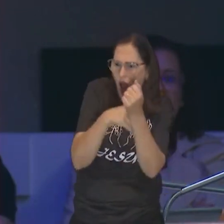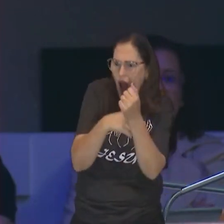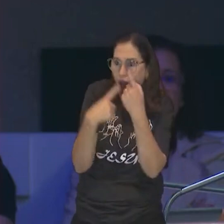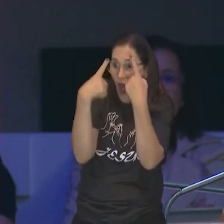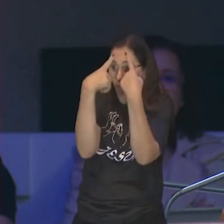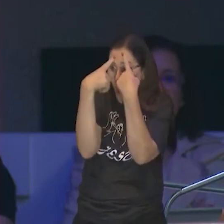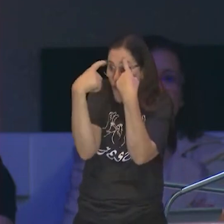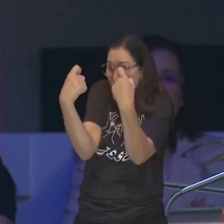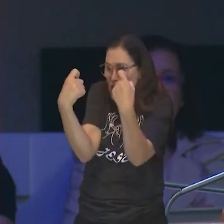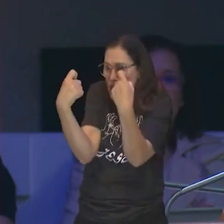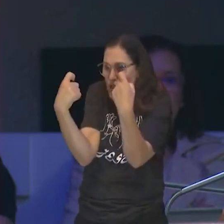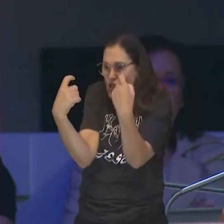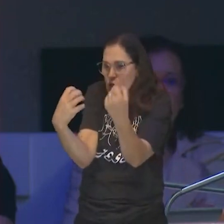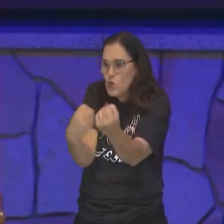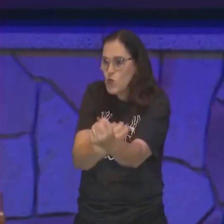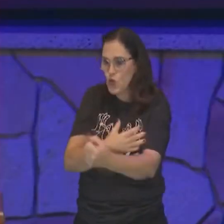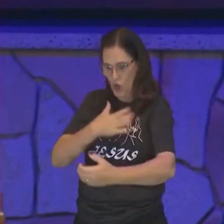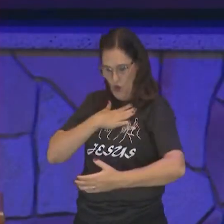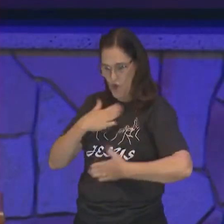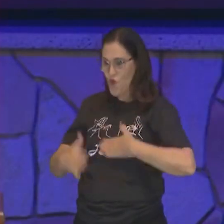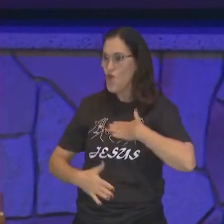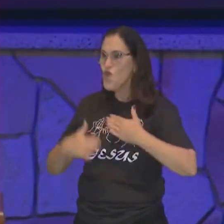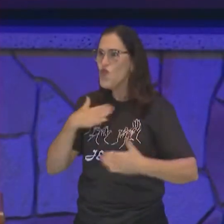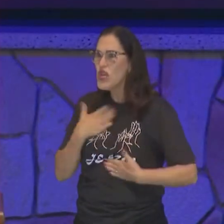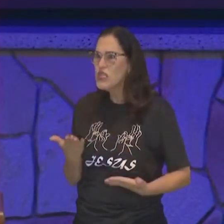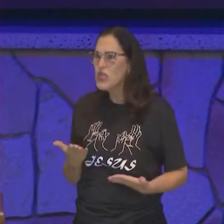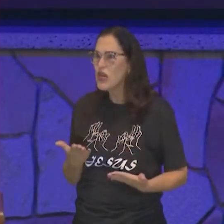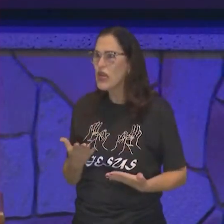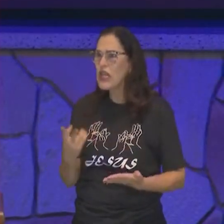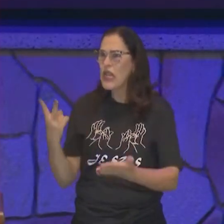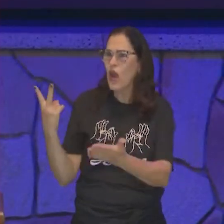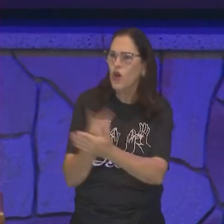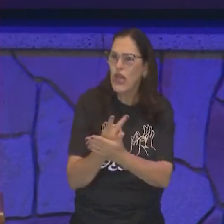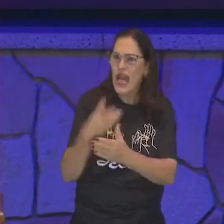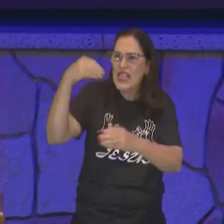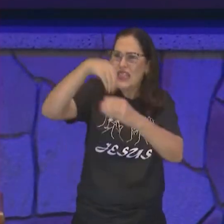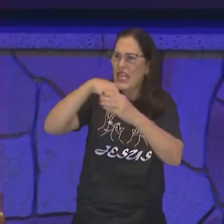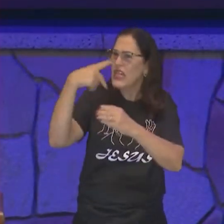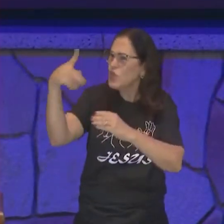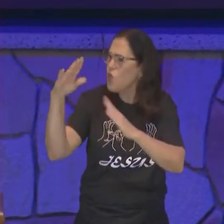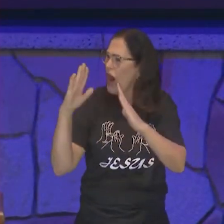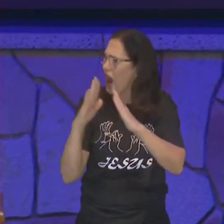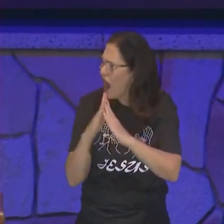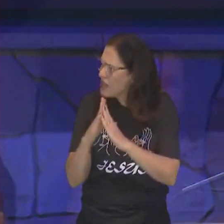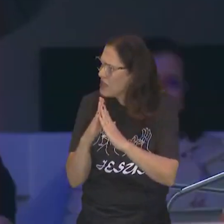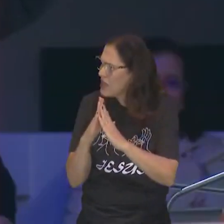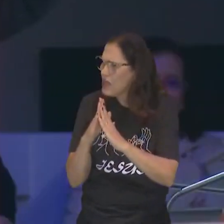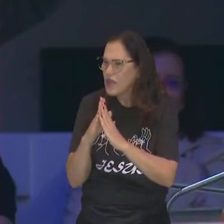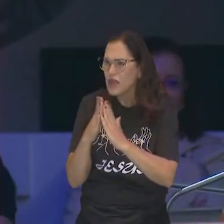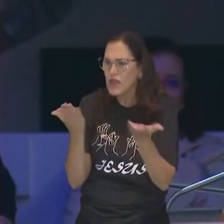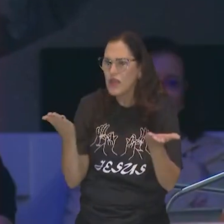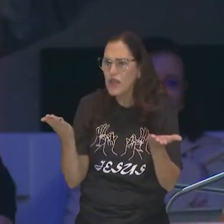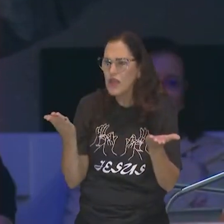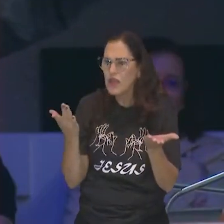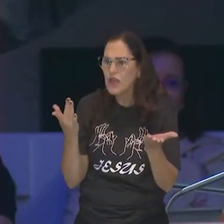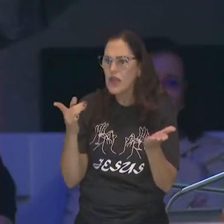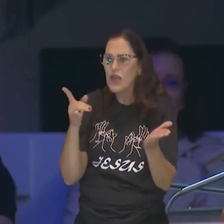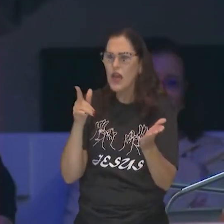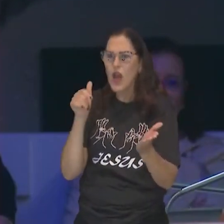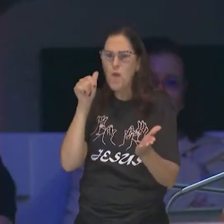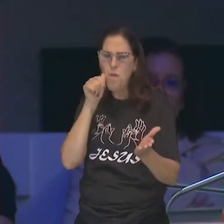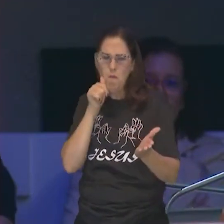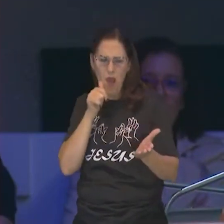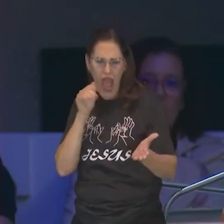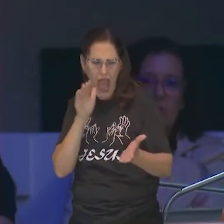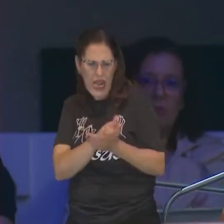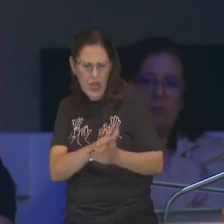violência emocional e física que está ocorrendo dentro da sua casa, meu irmão. Maridos